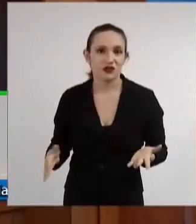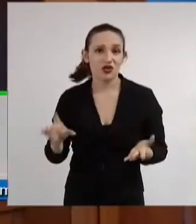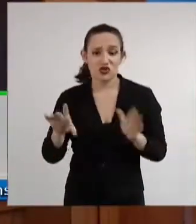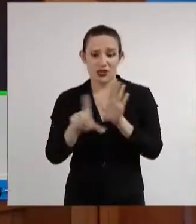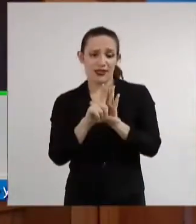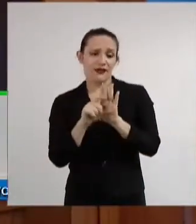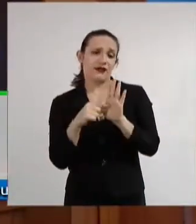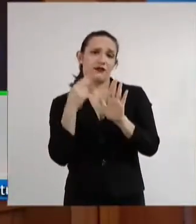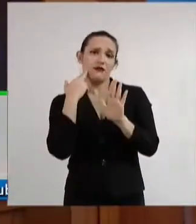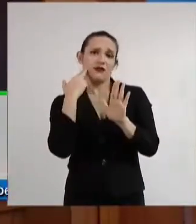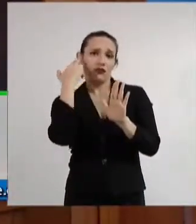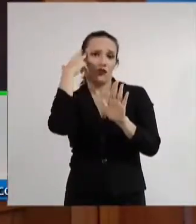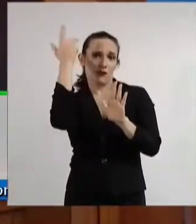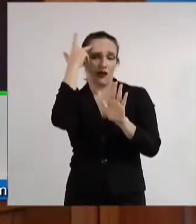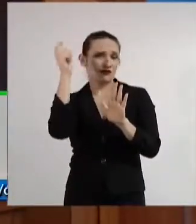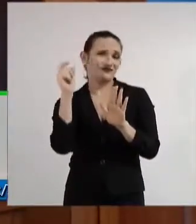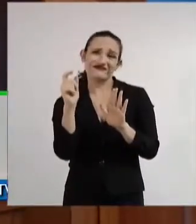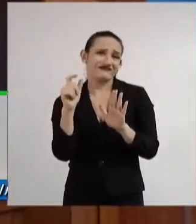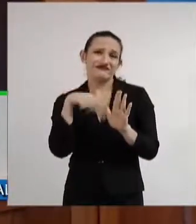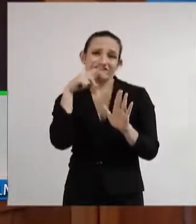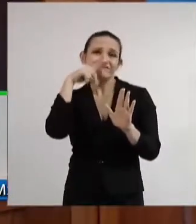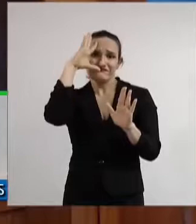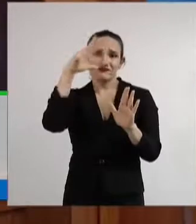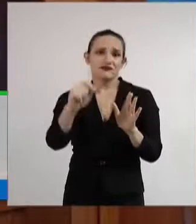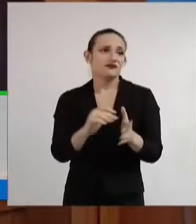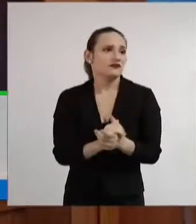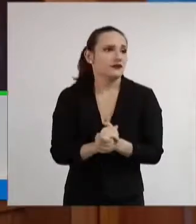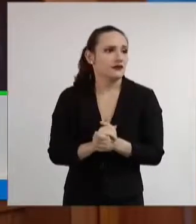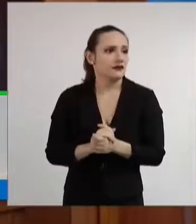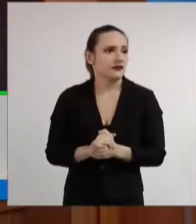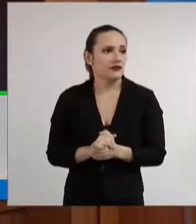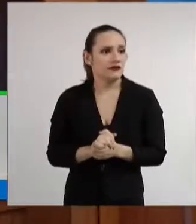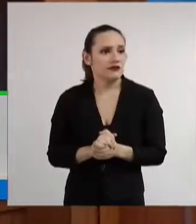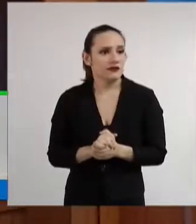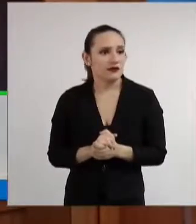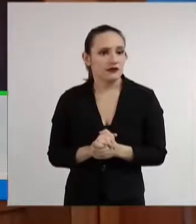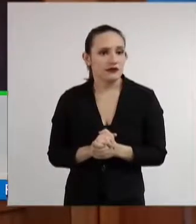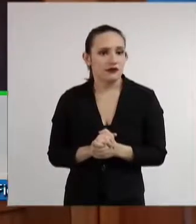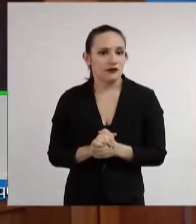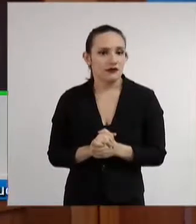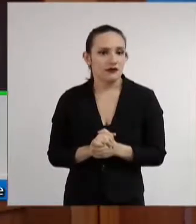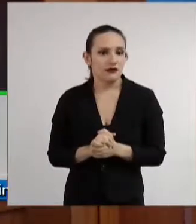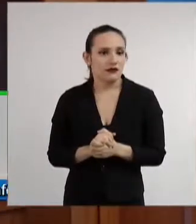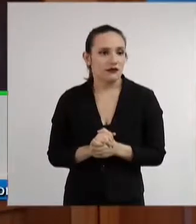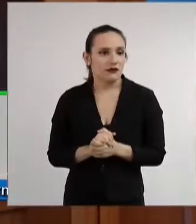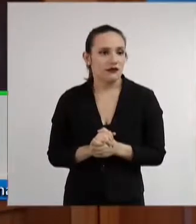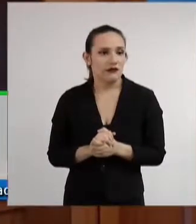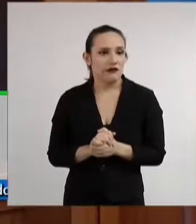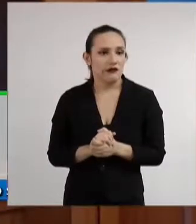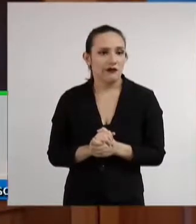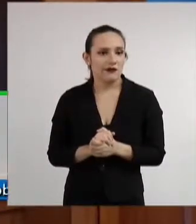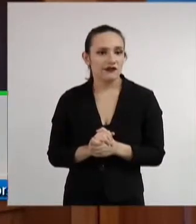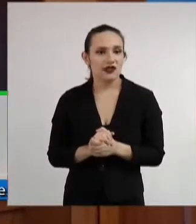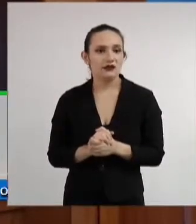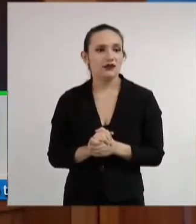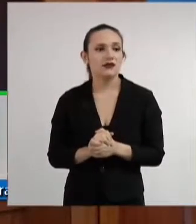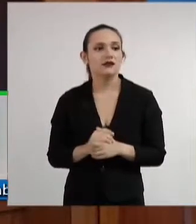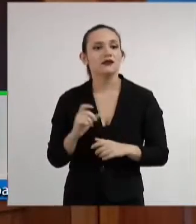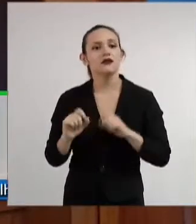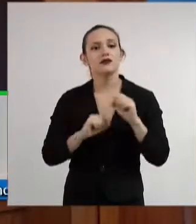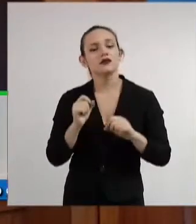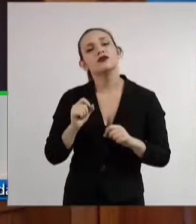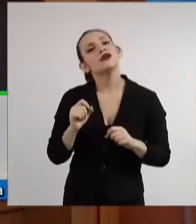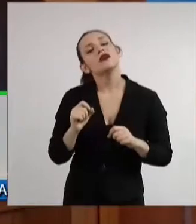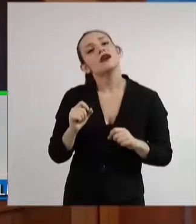não resolve. O que vale muito, na minha avaliação... Não pode mais conceder. Vou conceder. O que vale muito, na